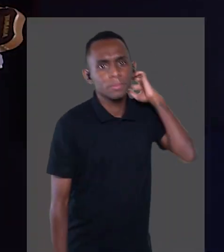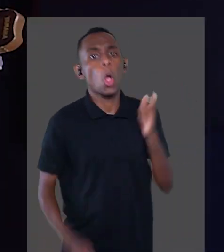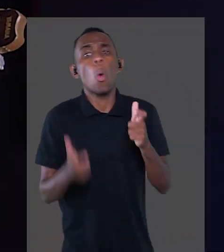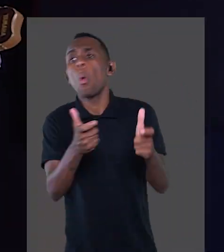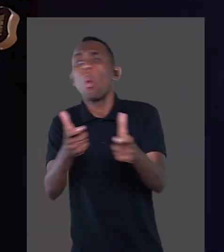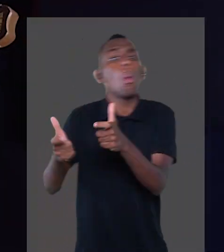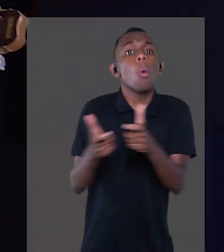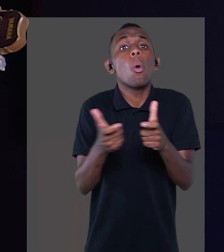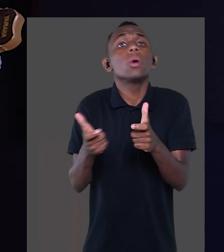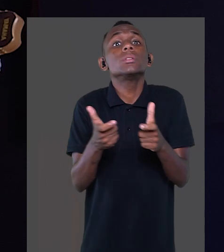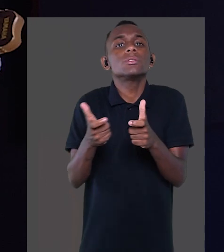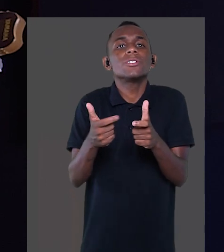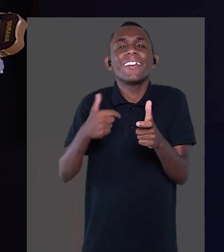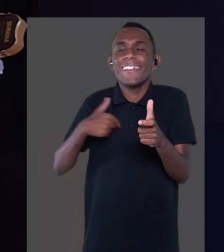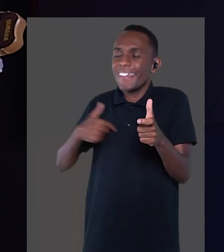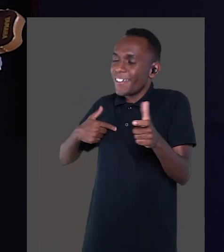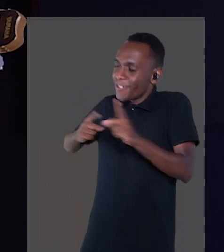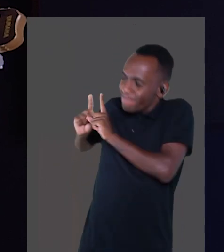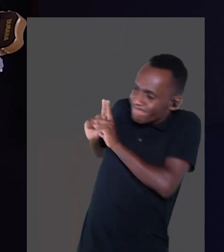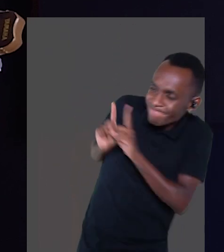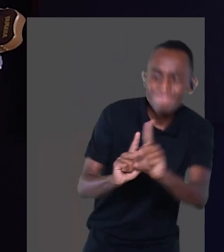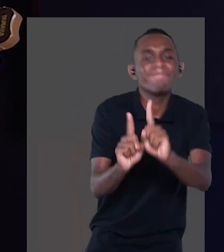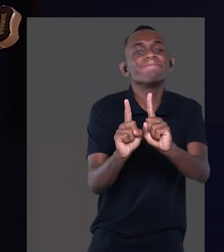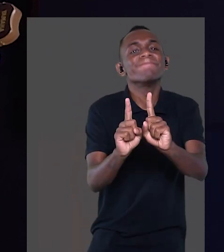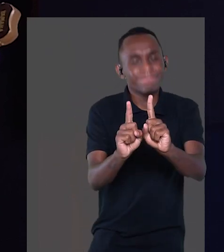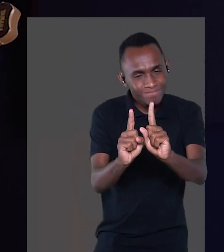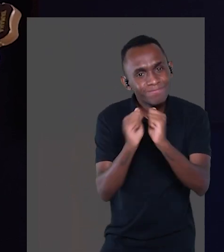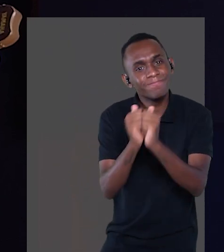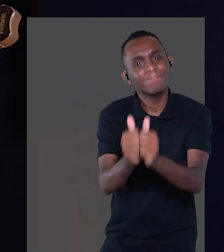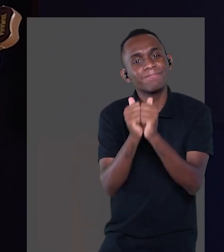Onde estiver eu vou estar,